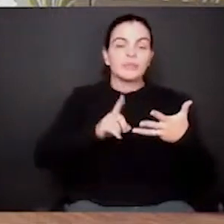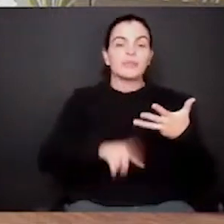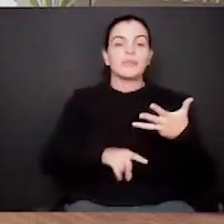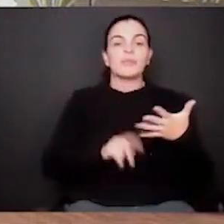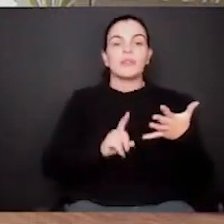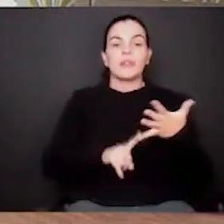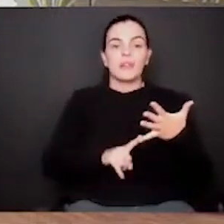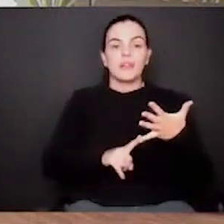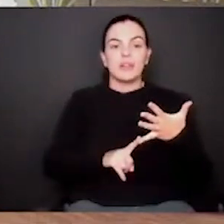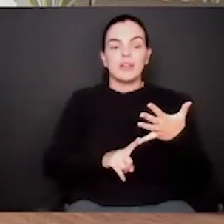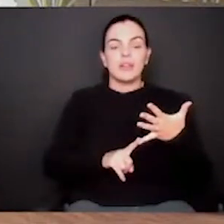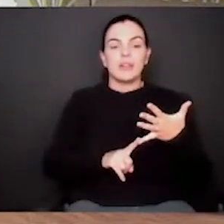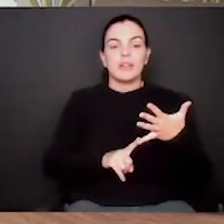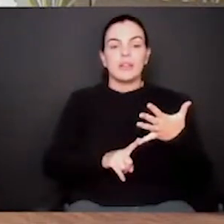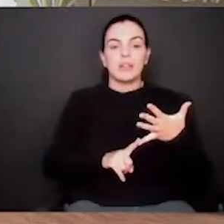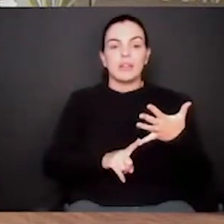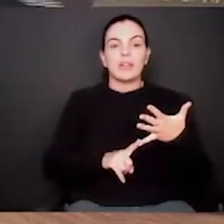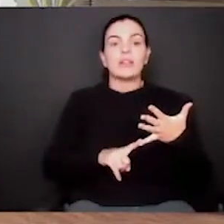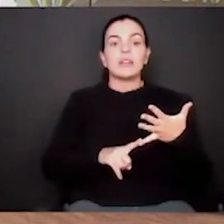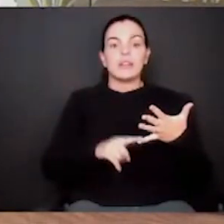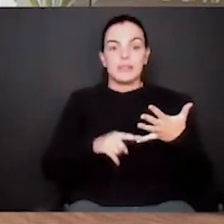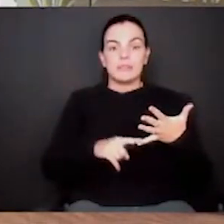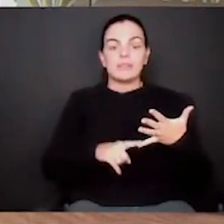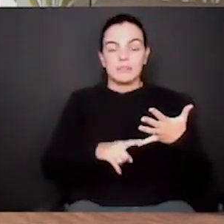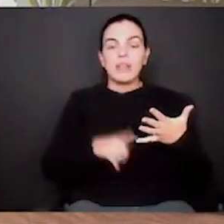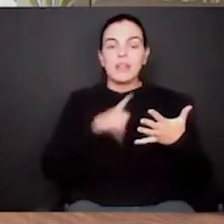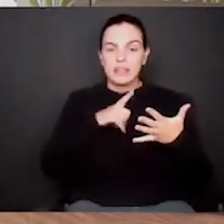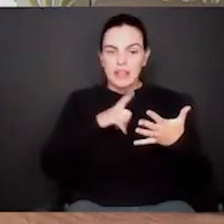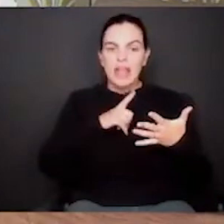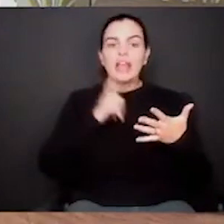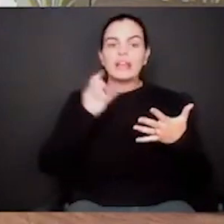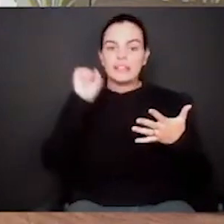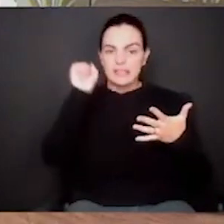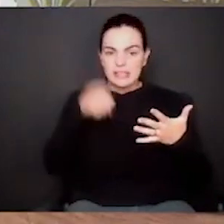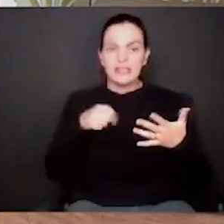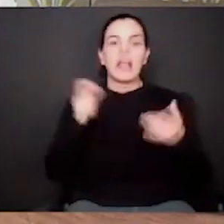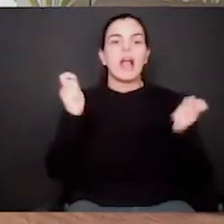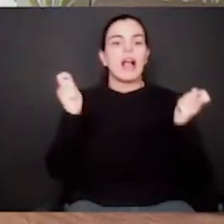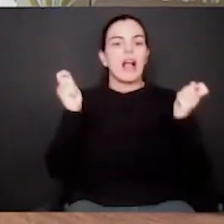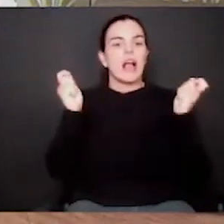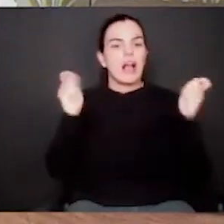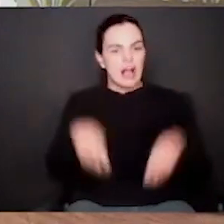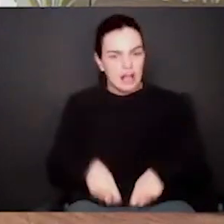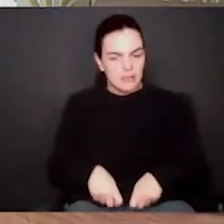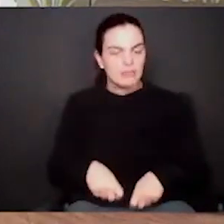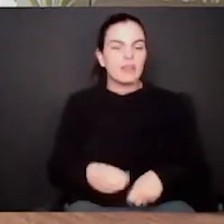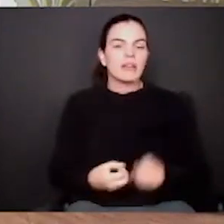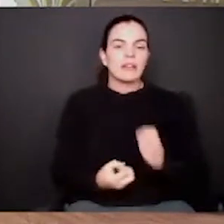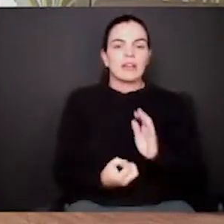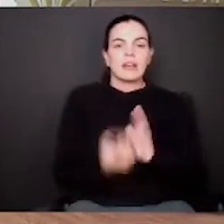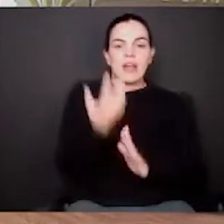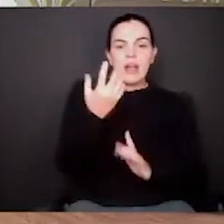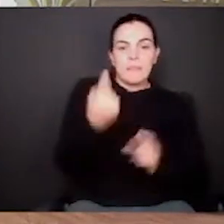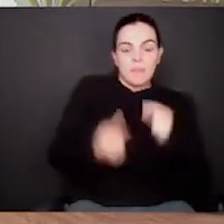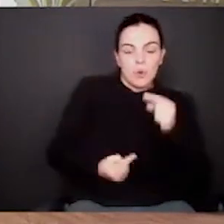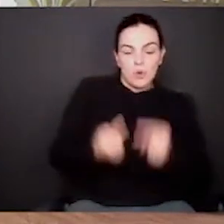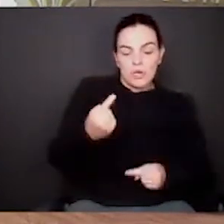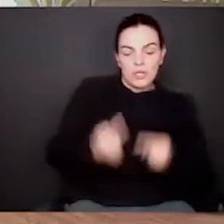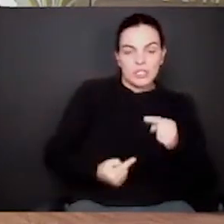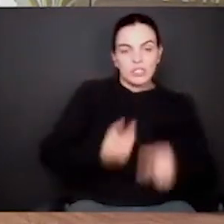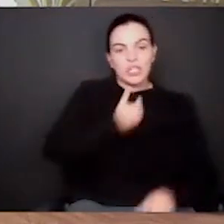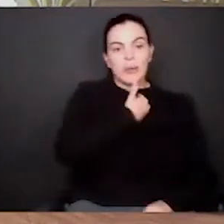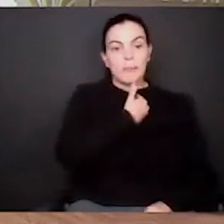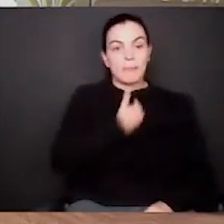Portanto, nós temos, sim, condições de ter uma política pública ou políticas públicas que